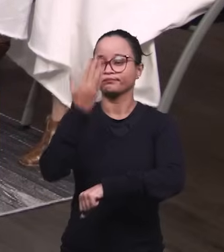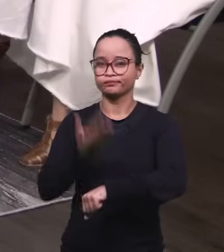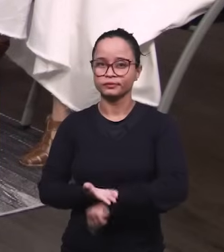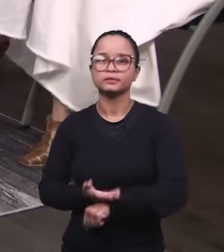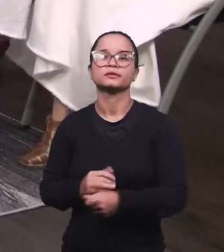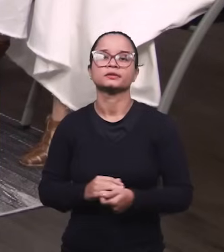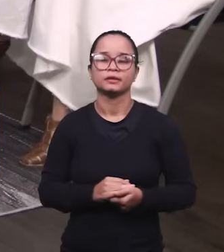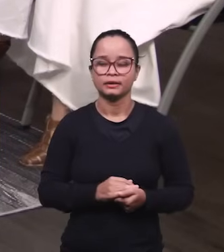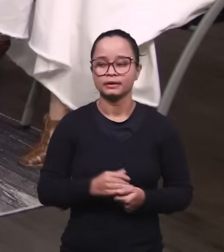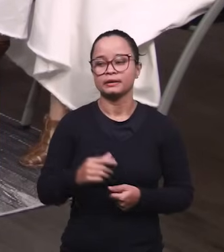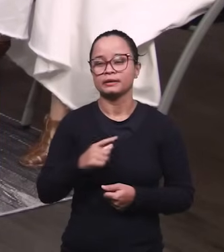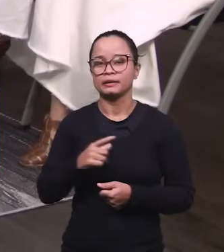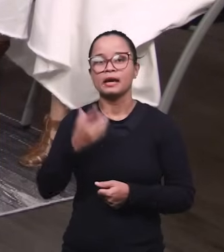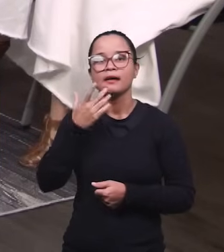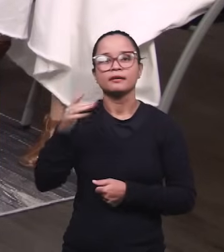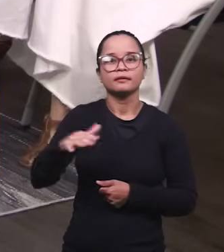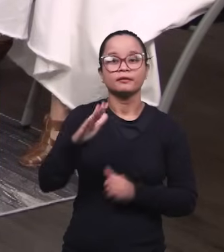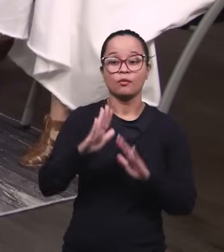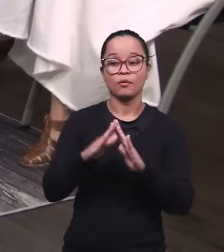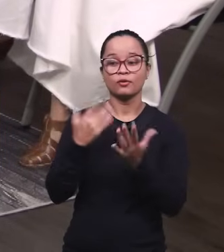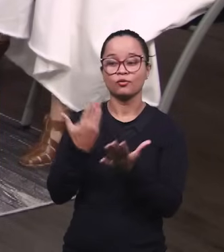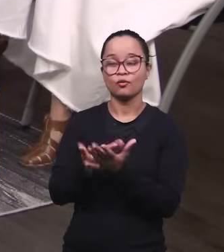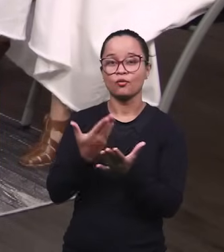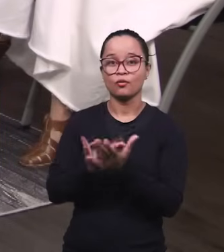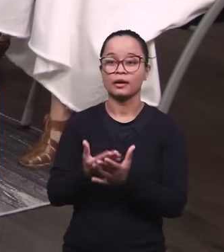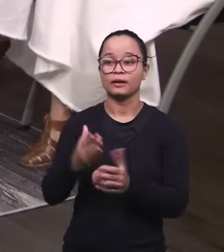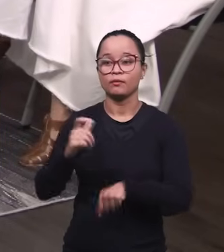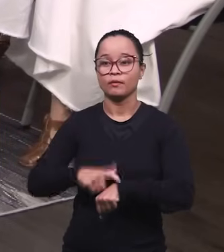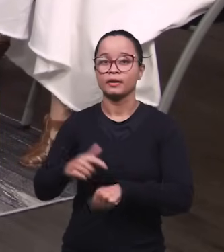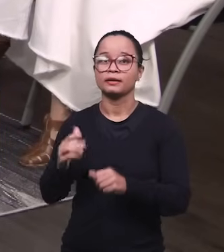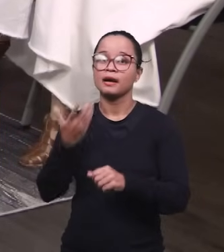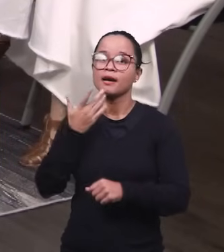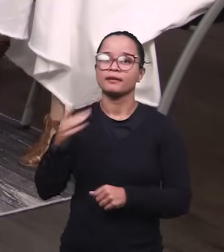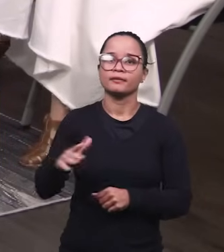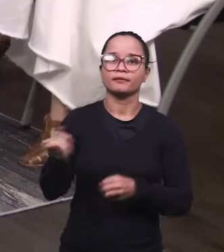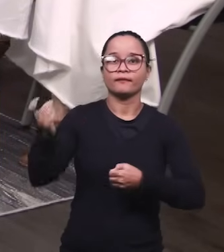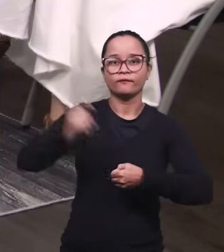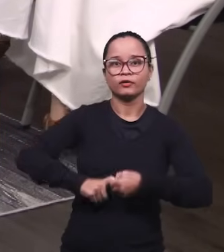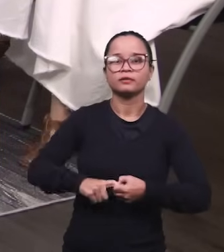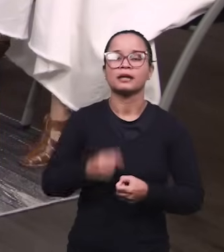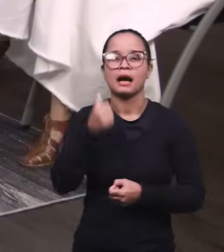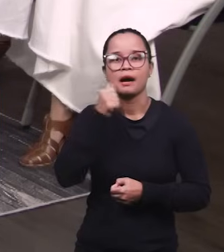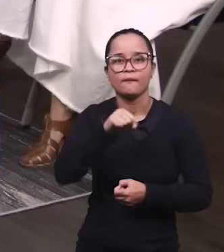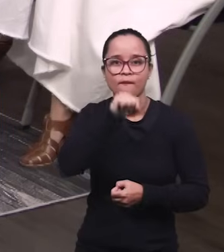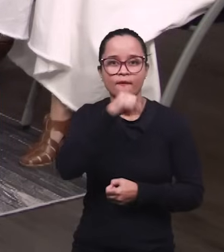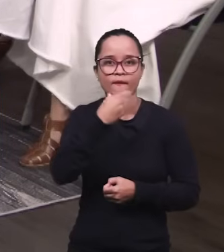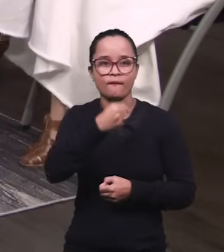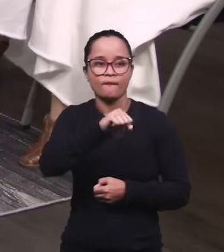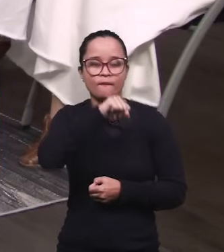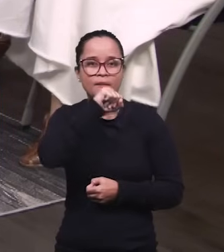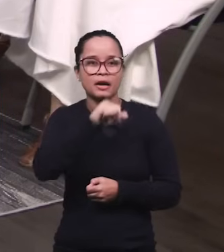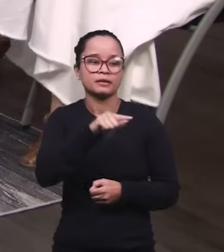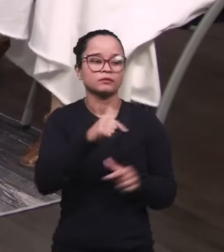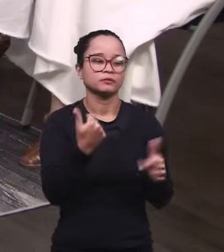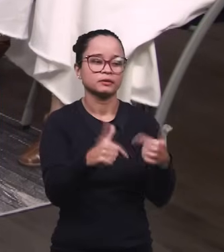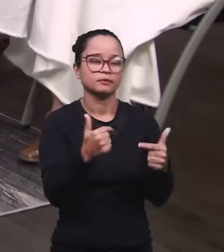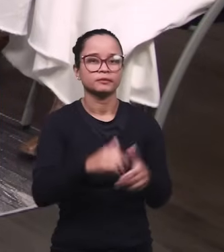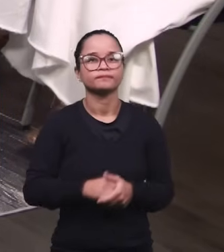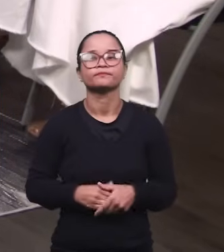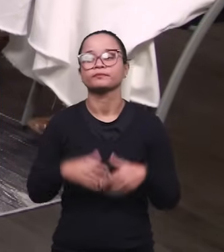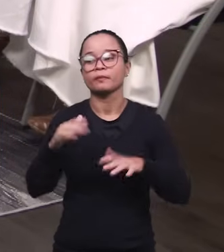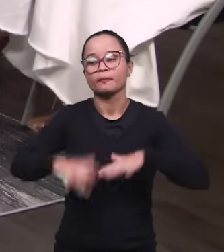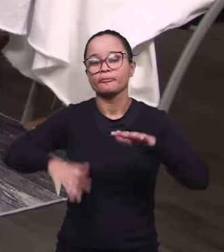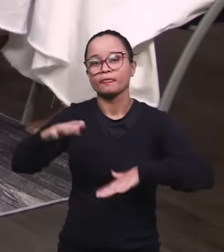né? As crianças vão para a escola, quando as crianças retornam, a mãe e o pai estão no trabalho.